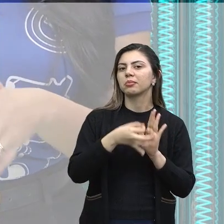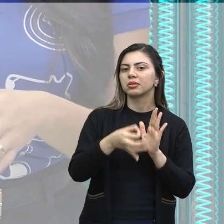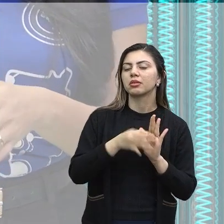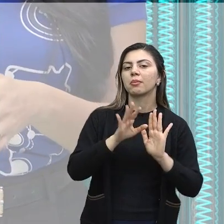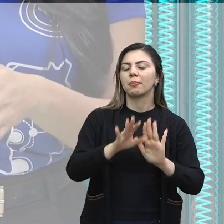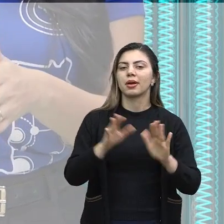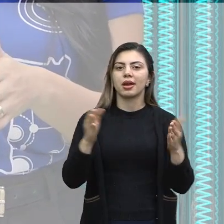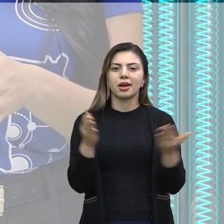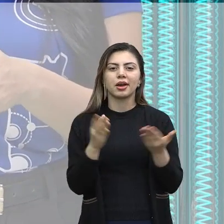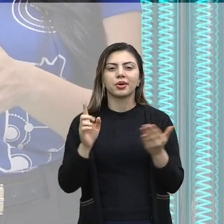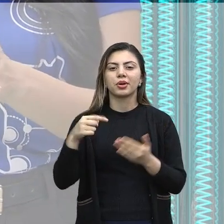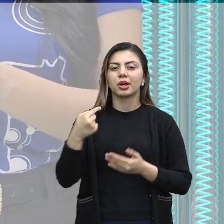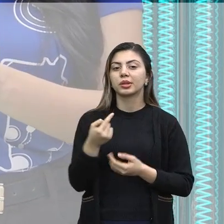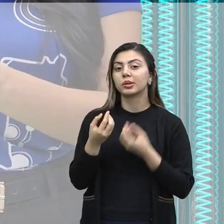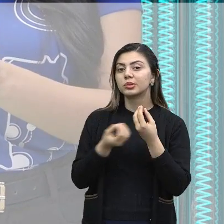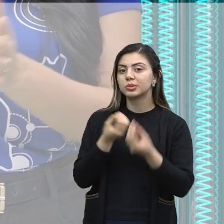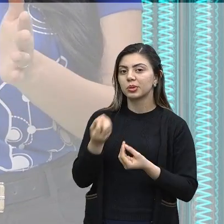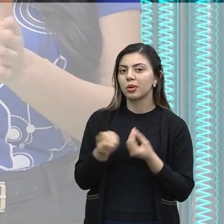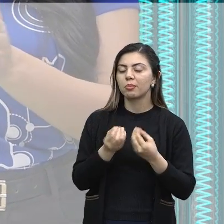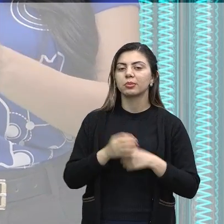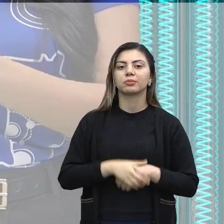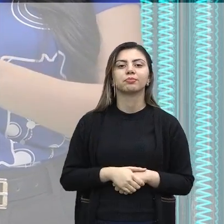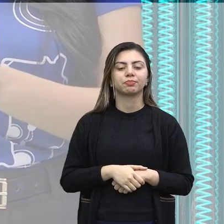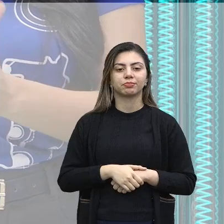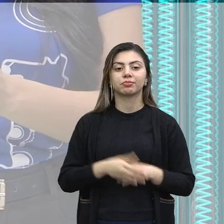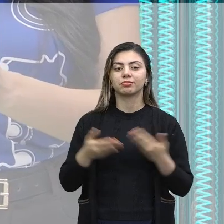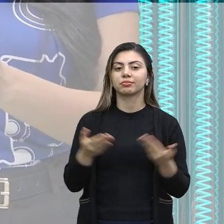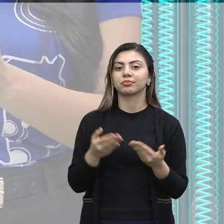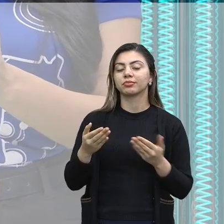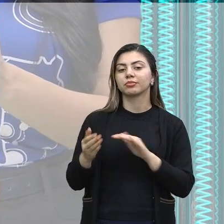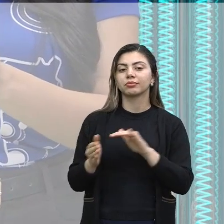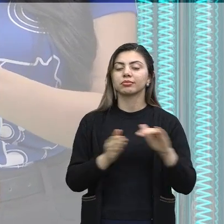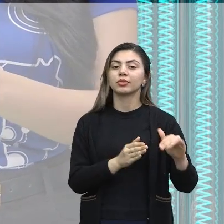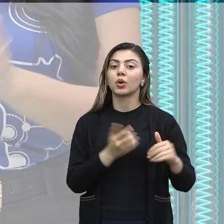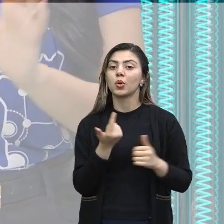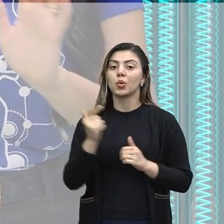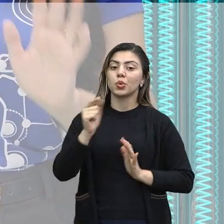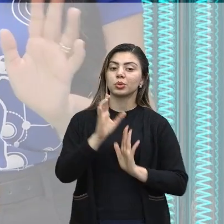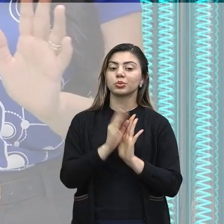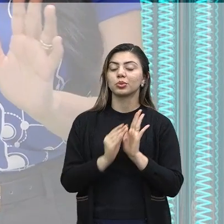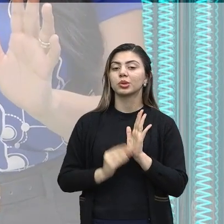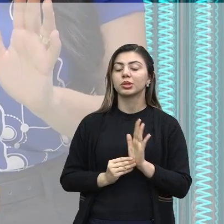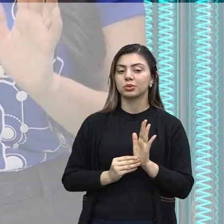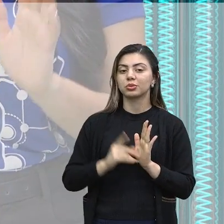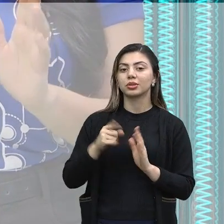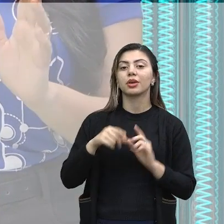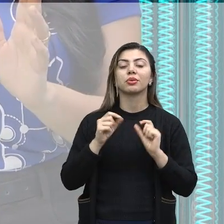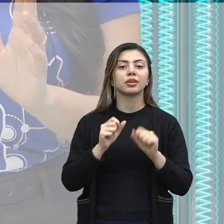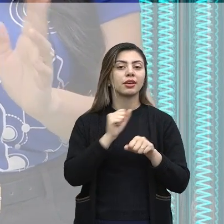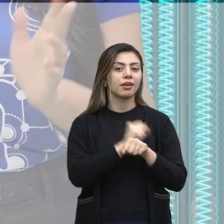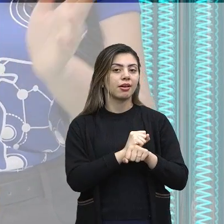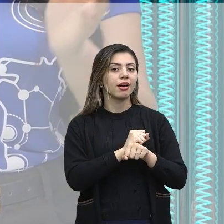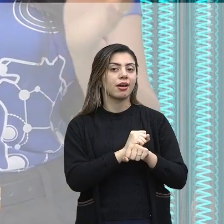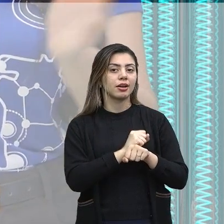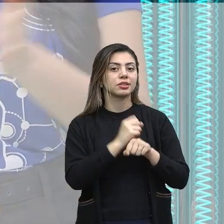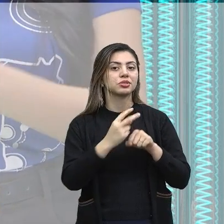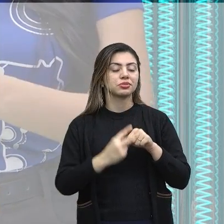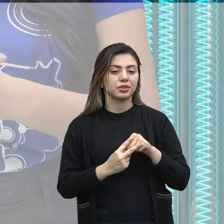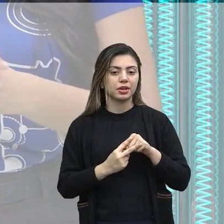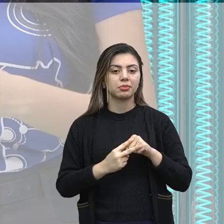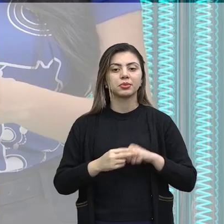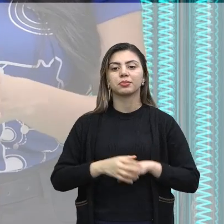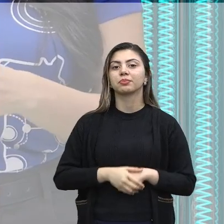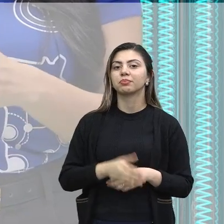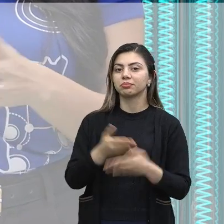vamos ver sobre os advérbios. É outro assunto agora, Pay attention, prestem bastante atenção, que